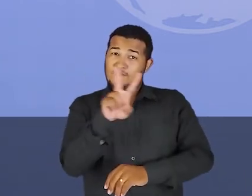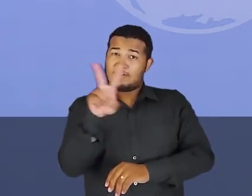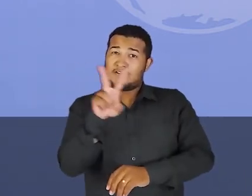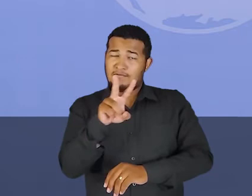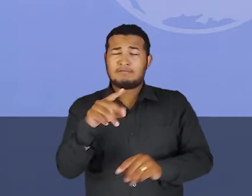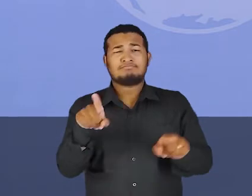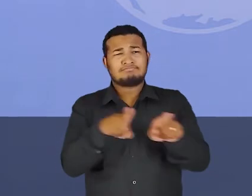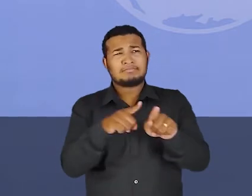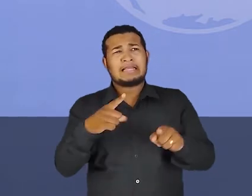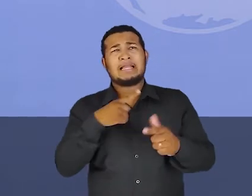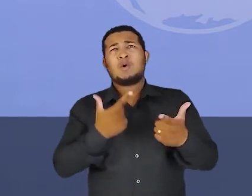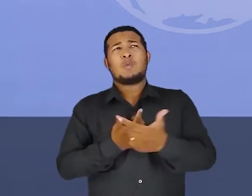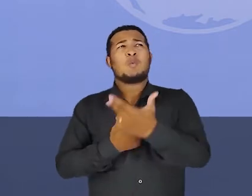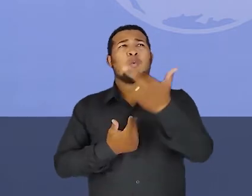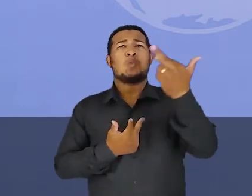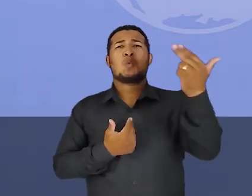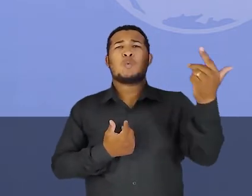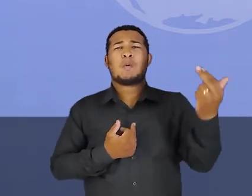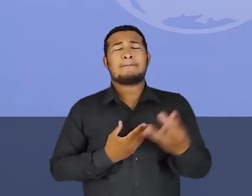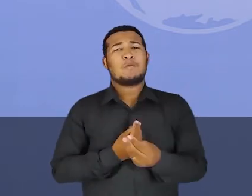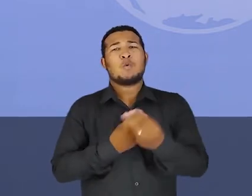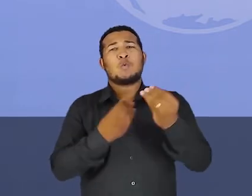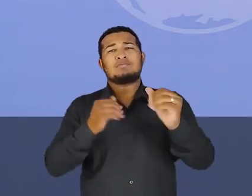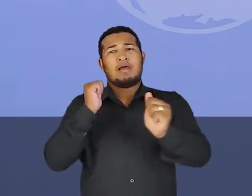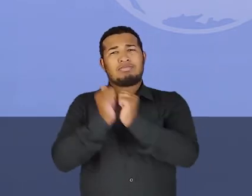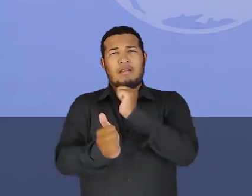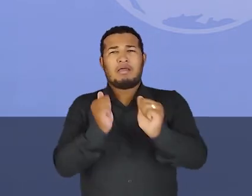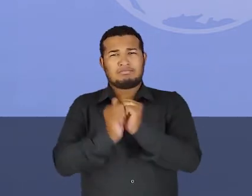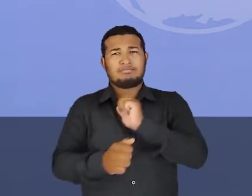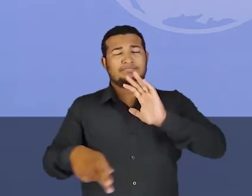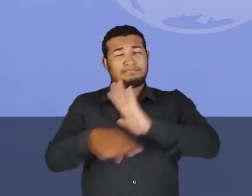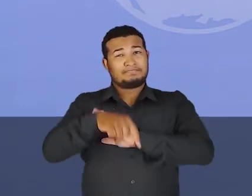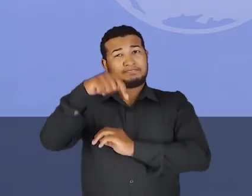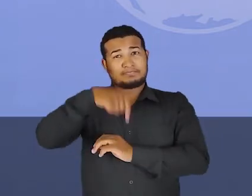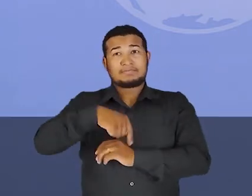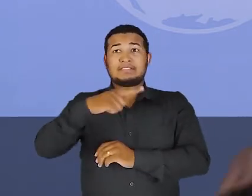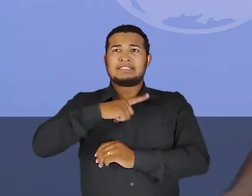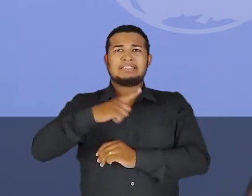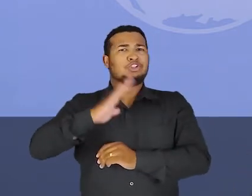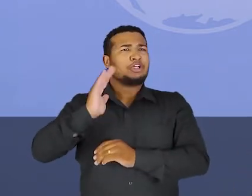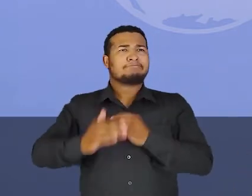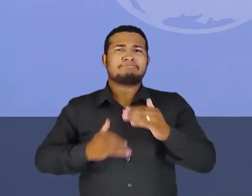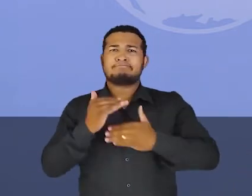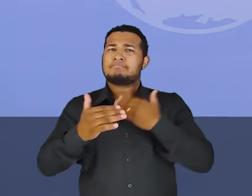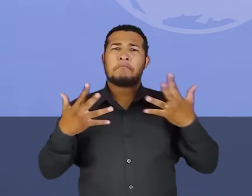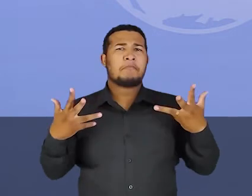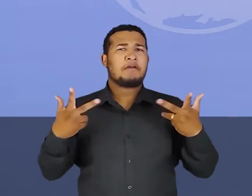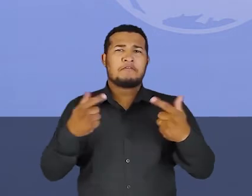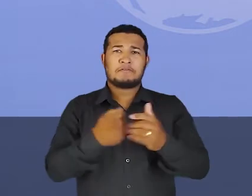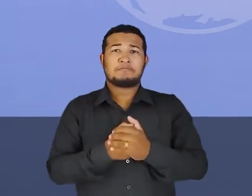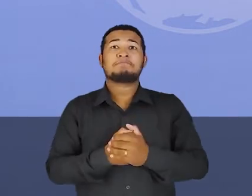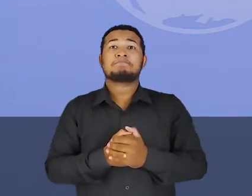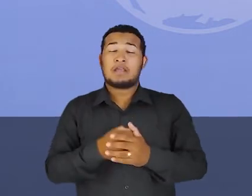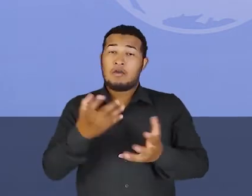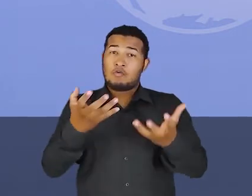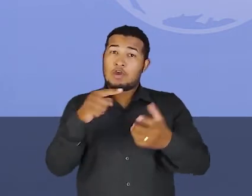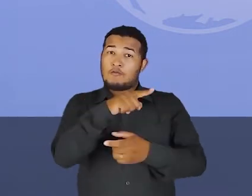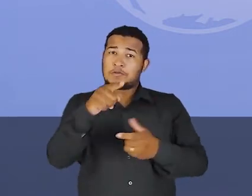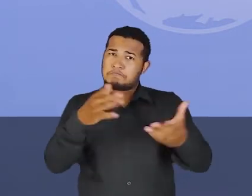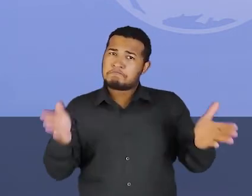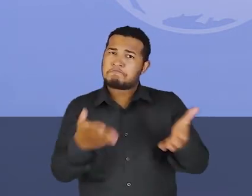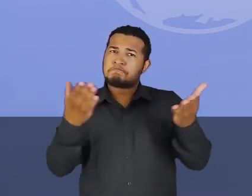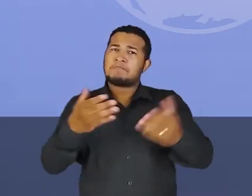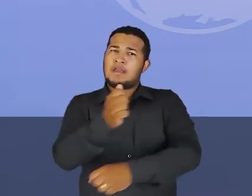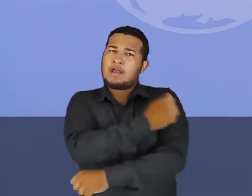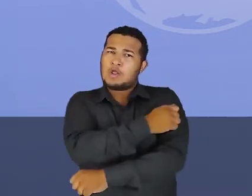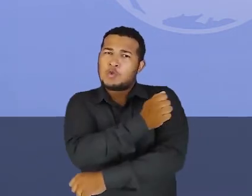tem muitos talentos, tem muitos atletas aqui no nosso estado que já fizeram uma carreira maravilhosa. E eu quero estimular você, aluno,